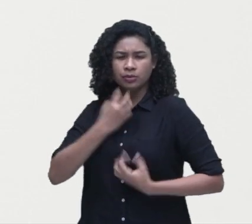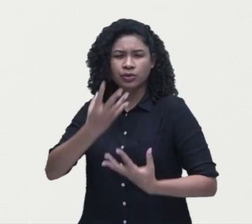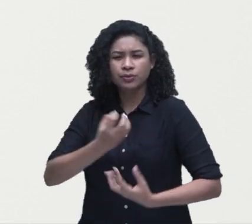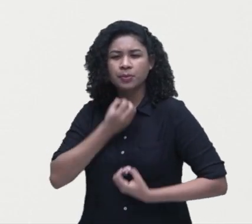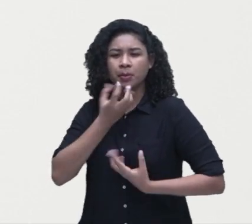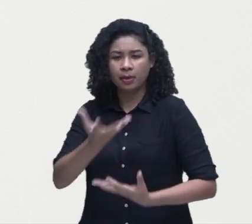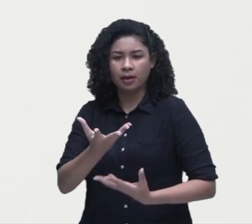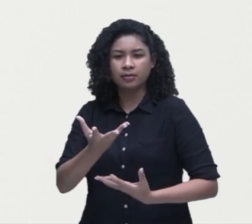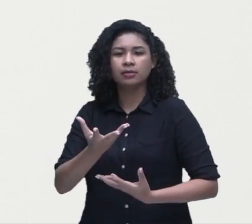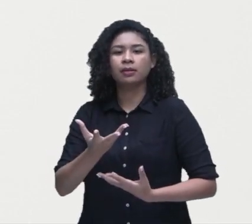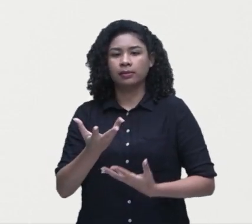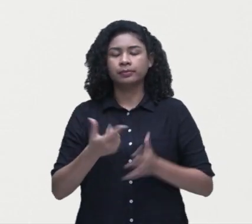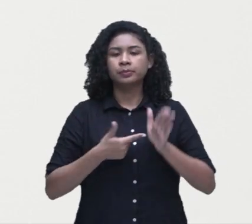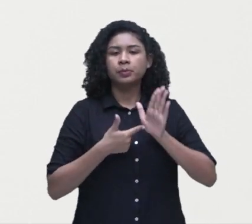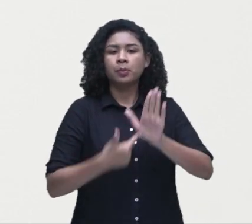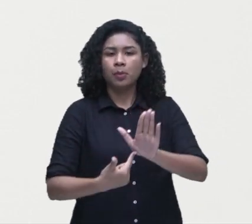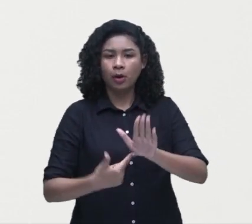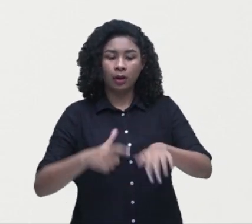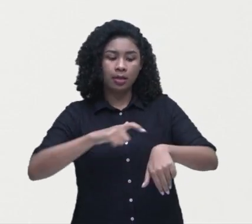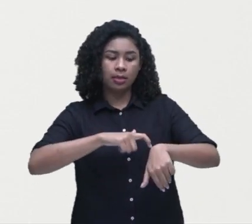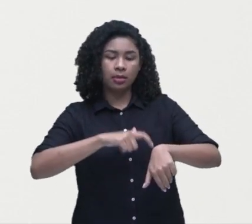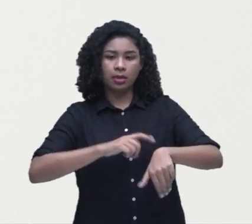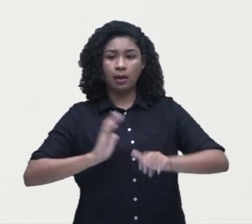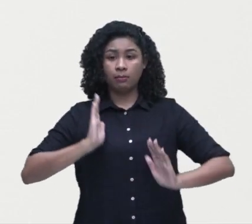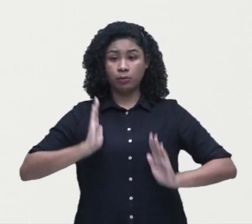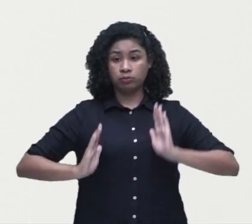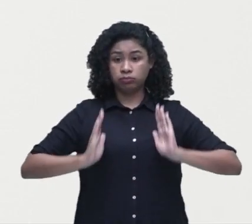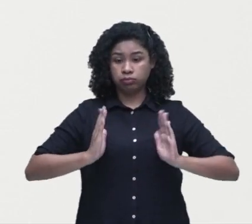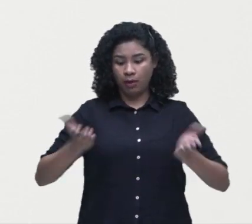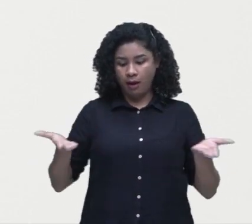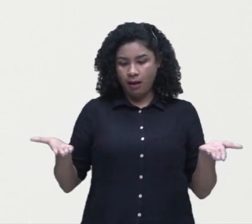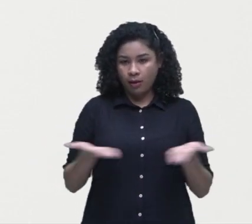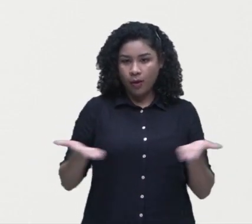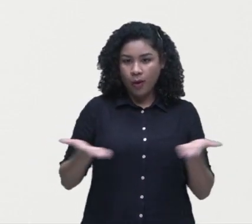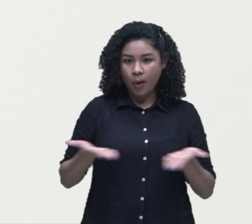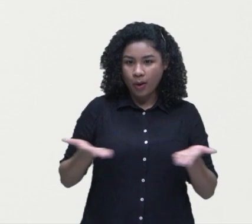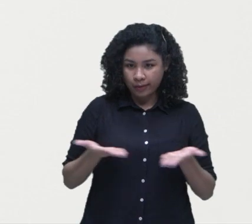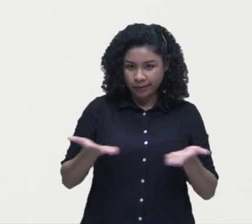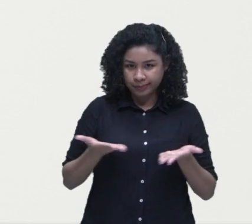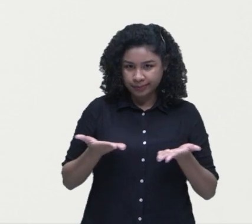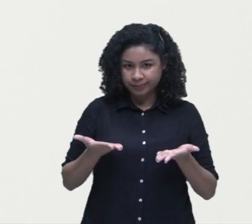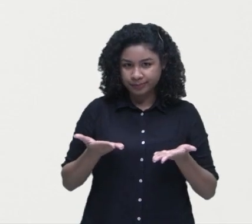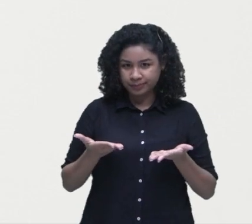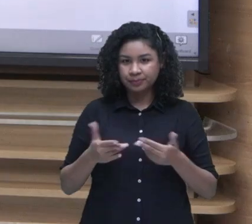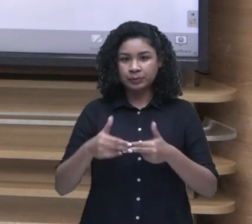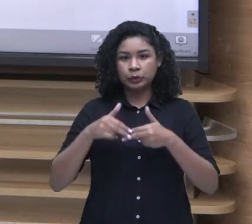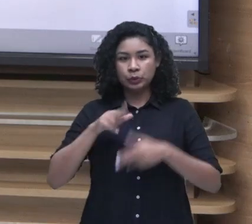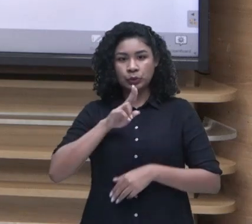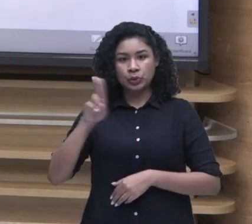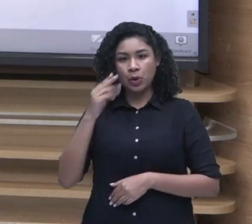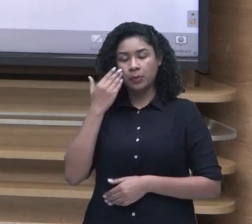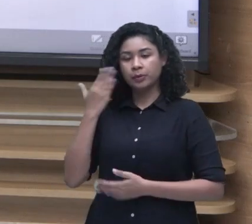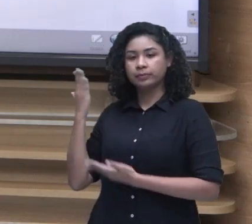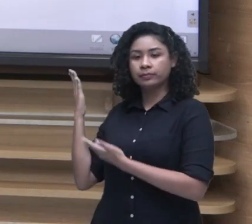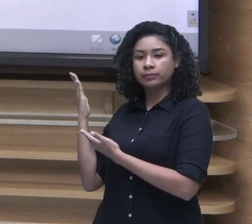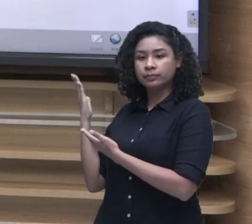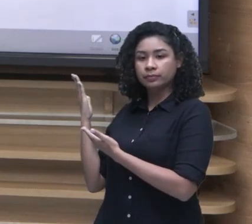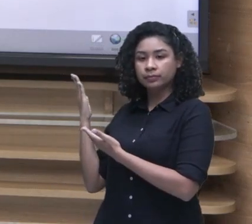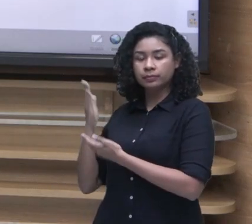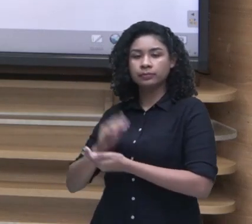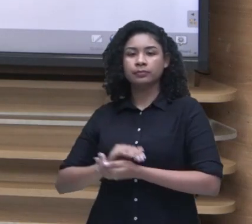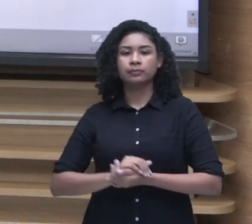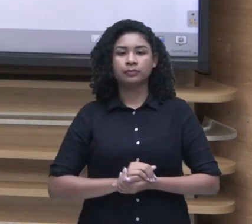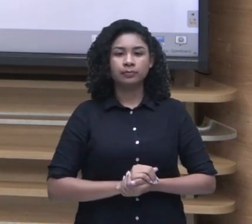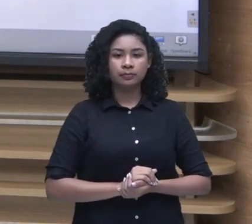subjuntivo apresenta o tempo presente, pretérito imperfeito e futuro.